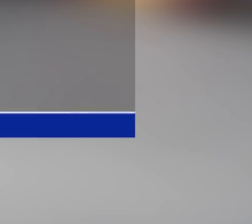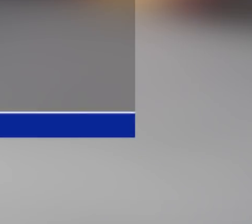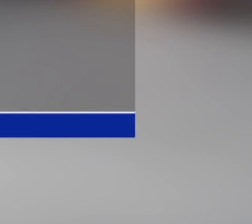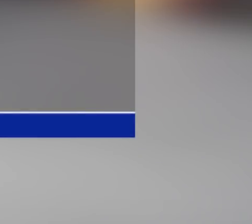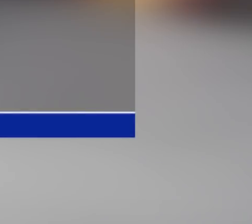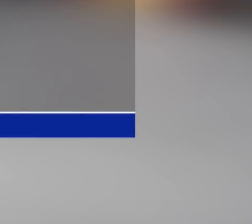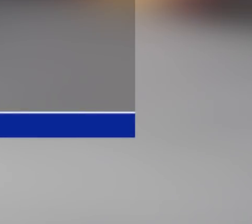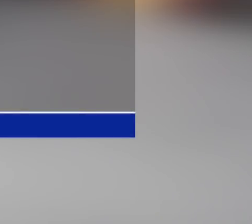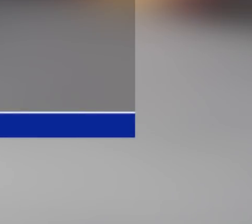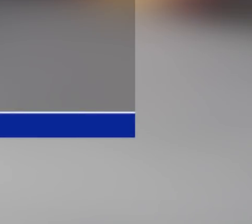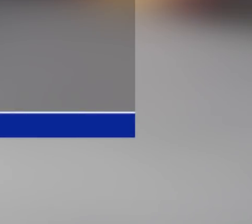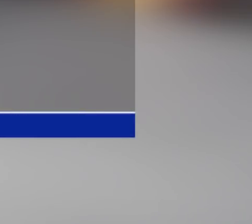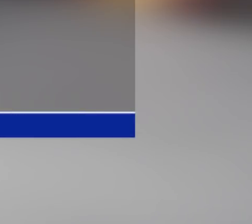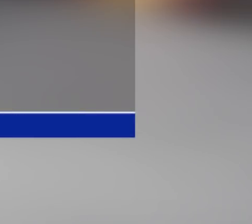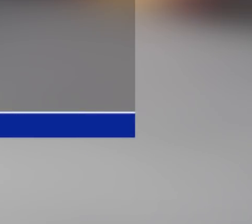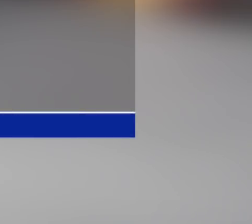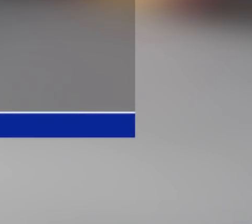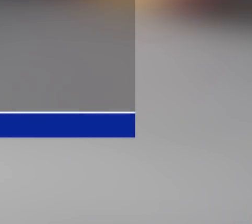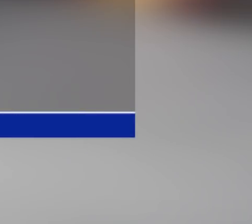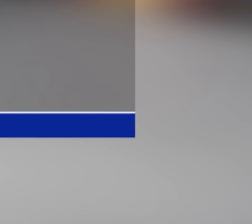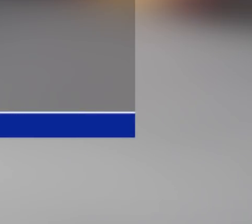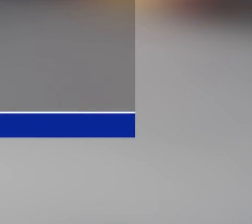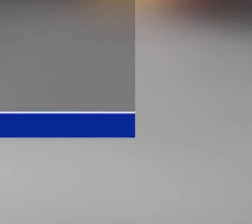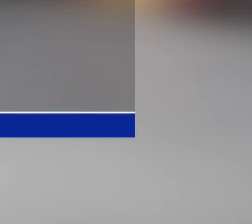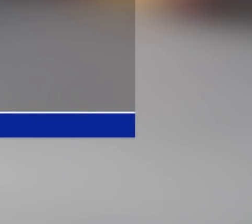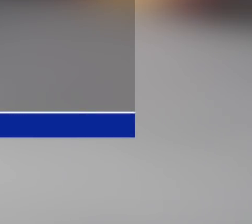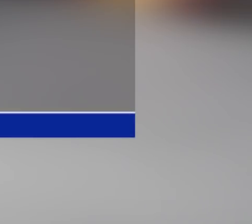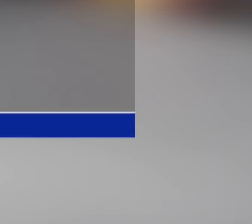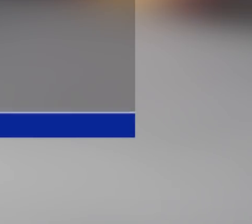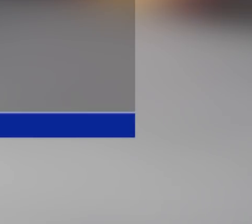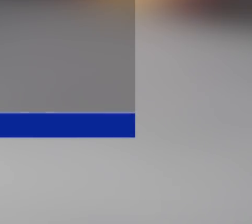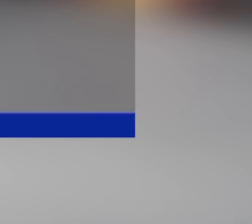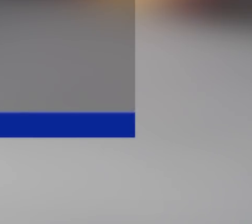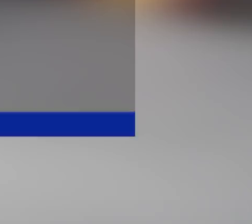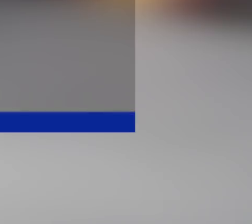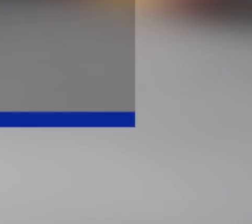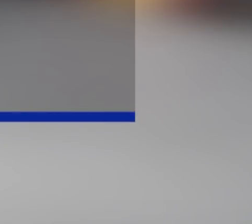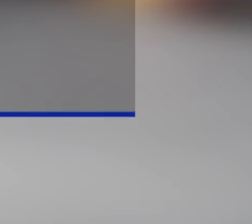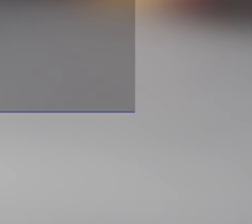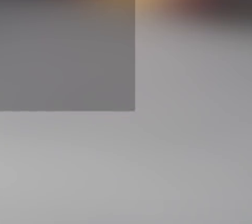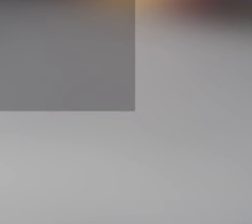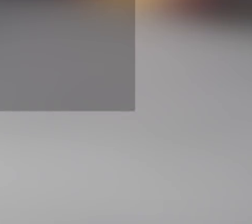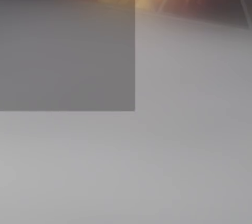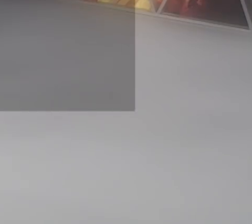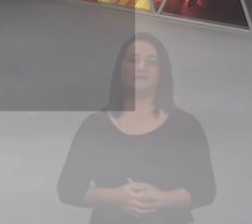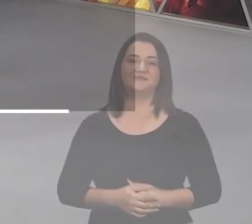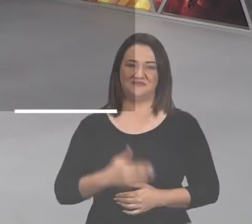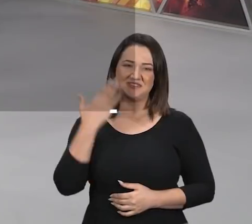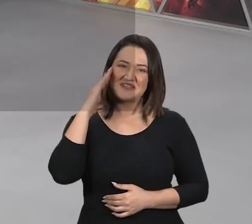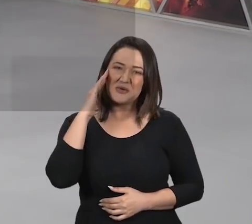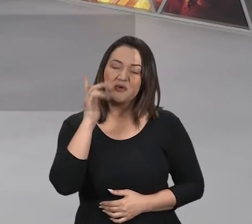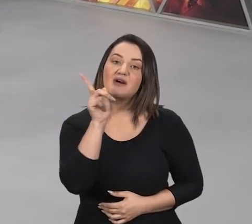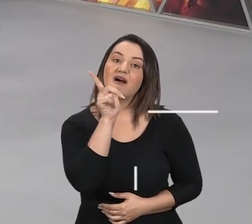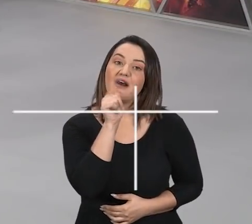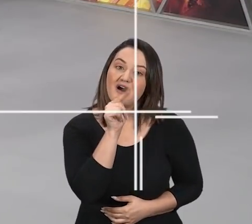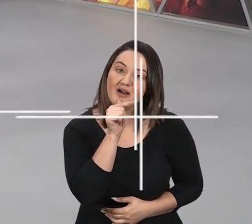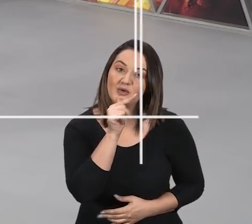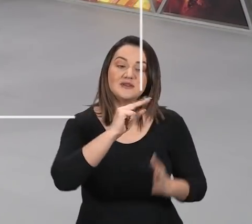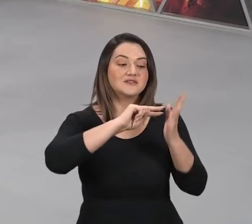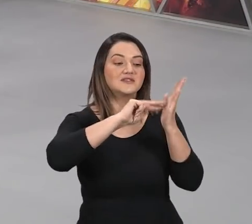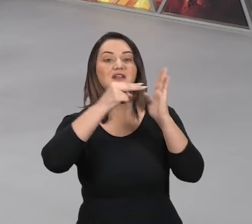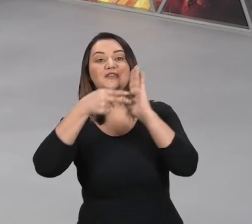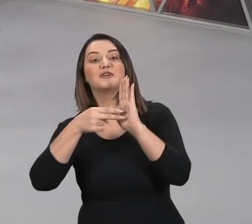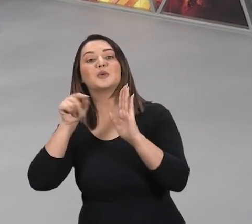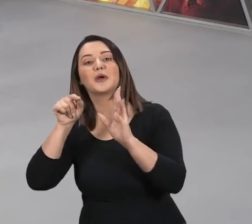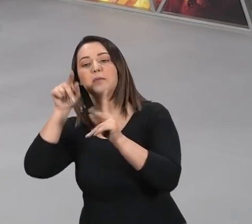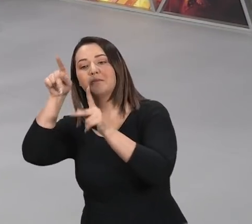que viste, onde a meretriz está assentada, são povos, multidões, nações e línguas. Percebeu? Então o texto